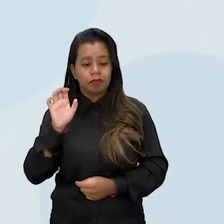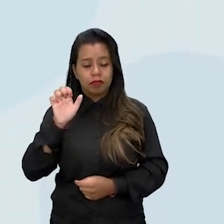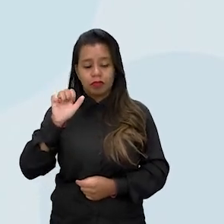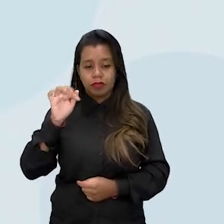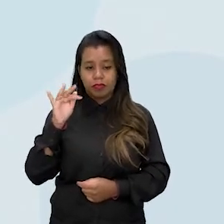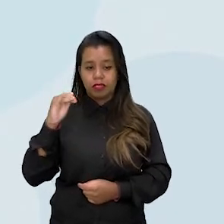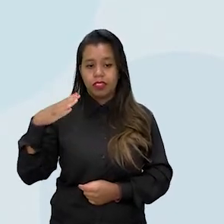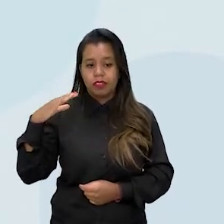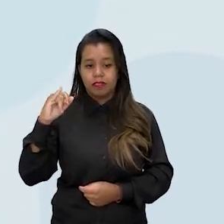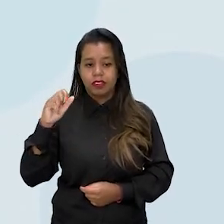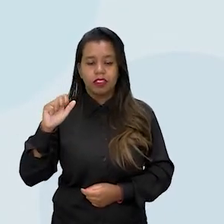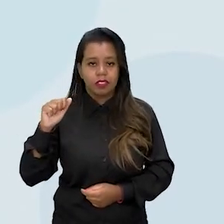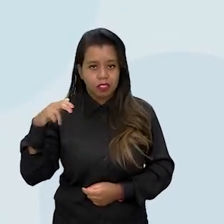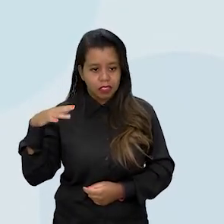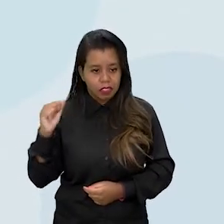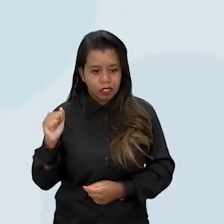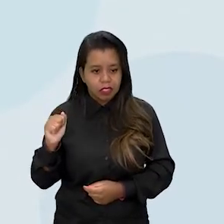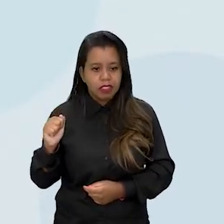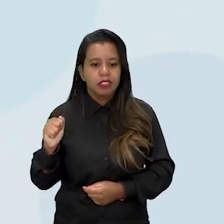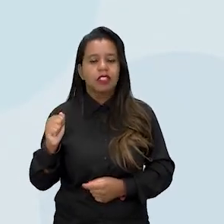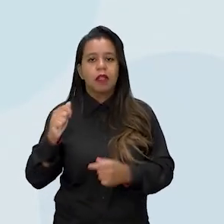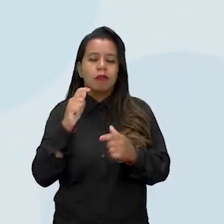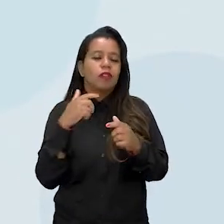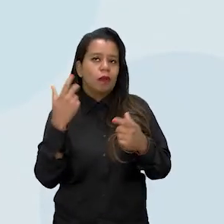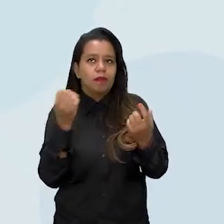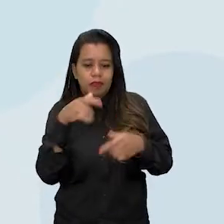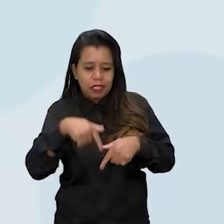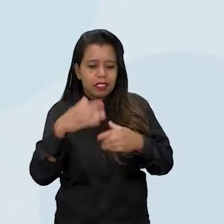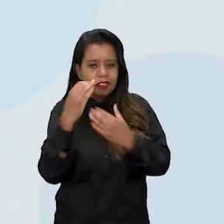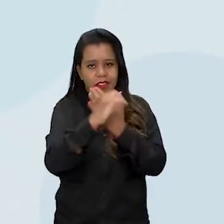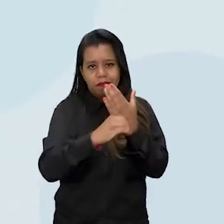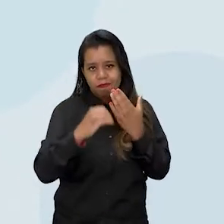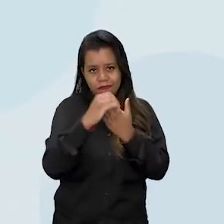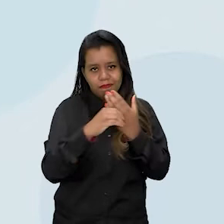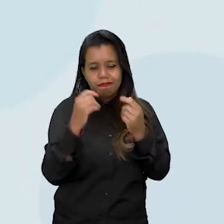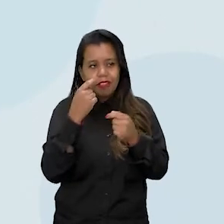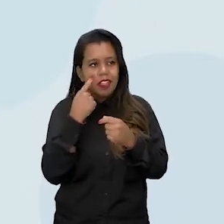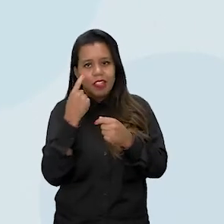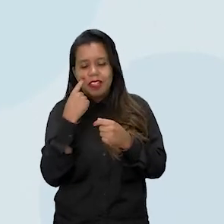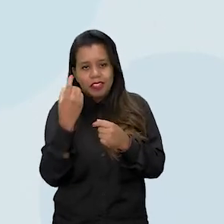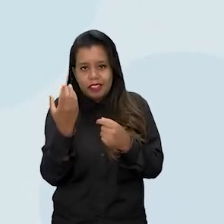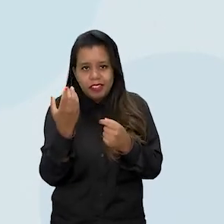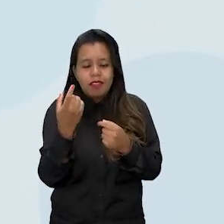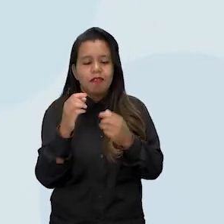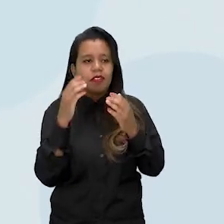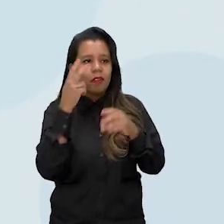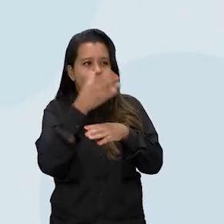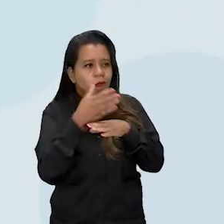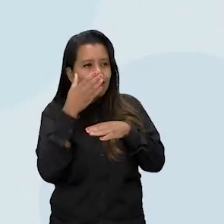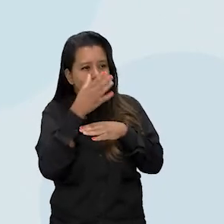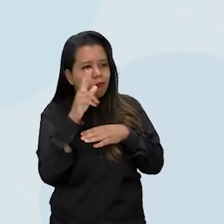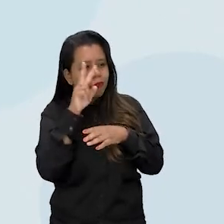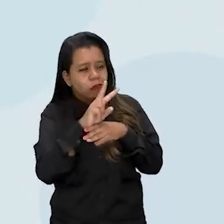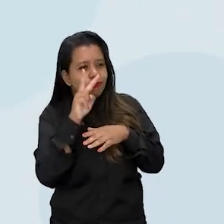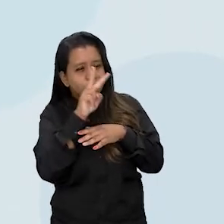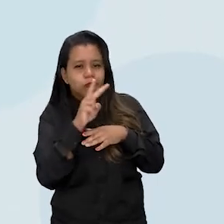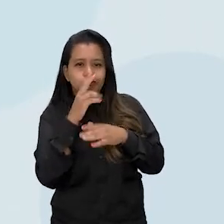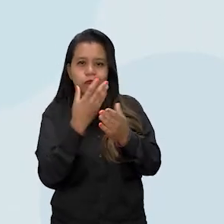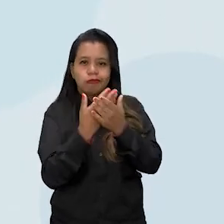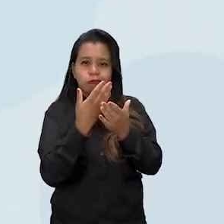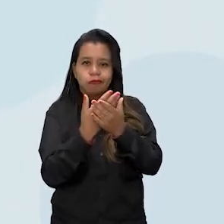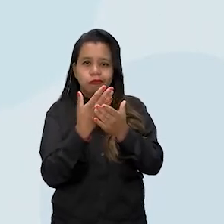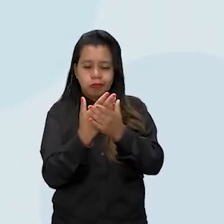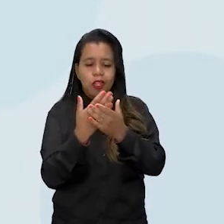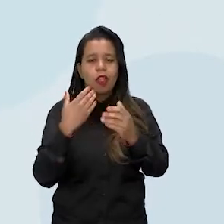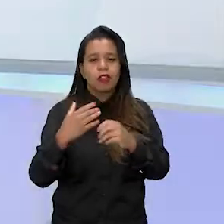para atingir uma eficiência, você pode assistir todas as aulas do CMSP e estudar muito. E a eficácia, o resultado disso é que você passe de